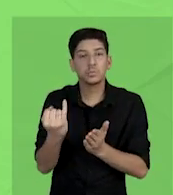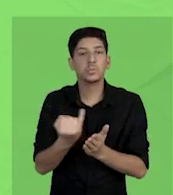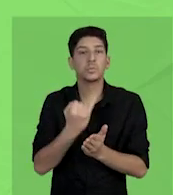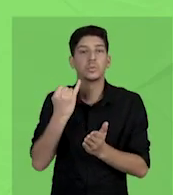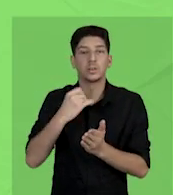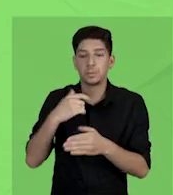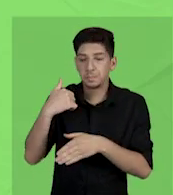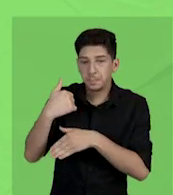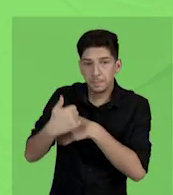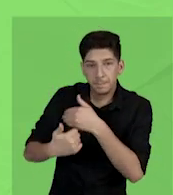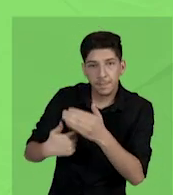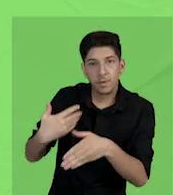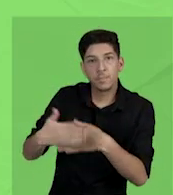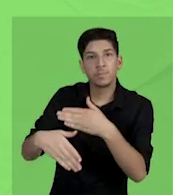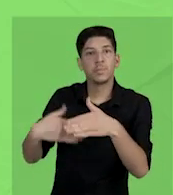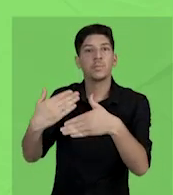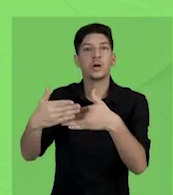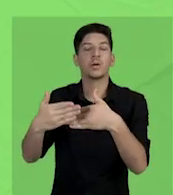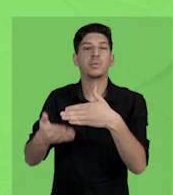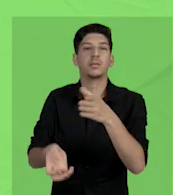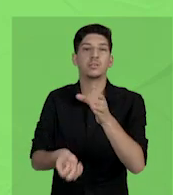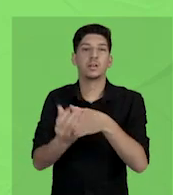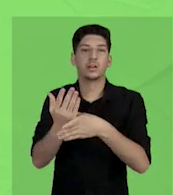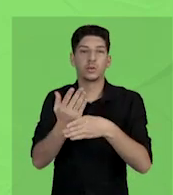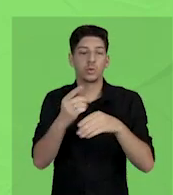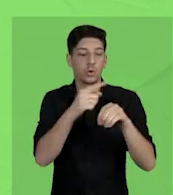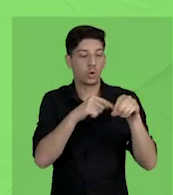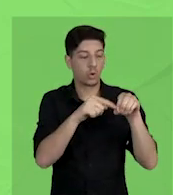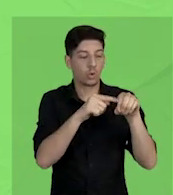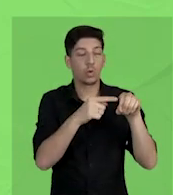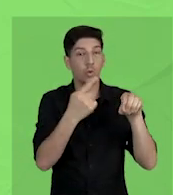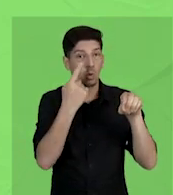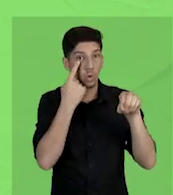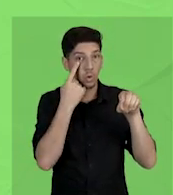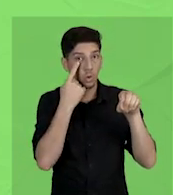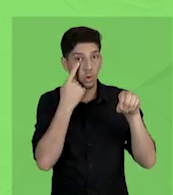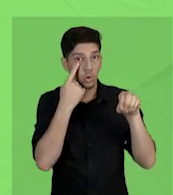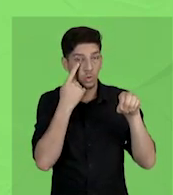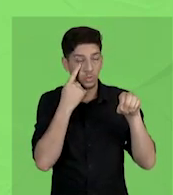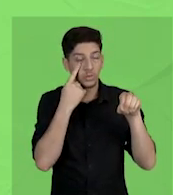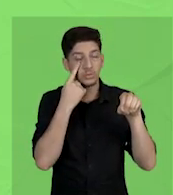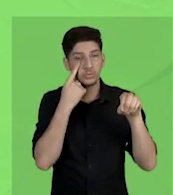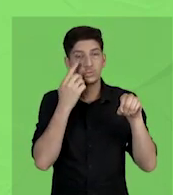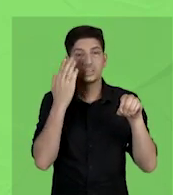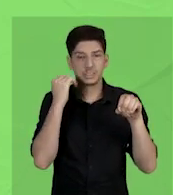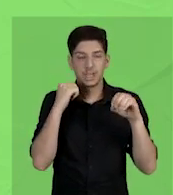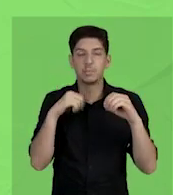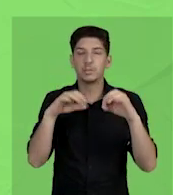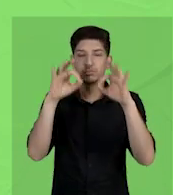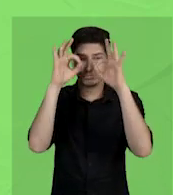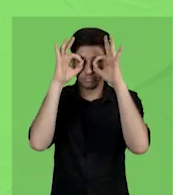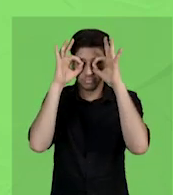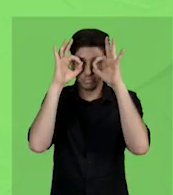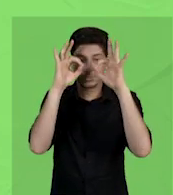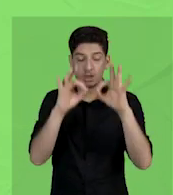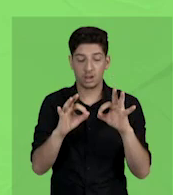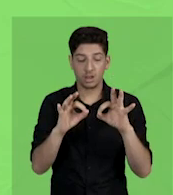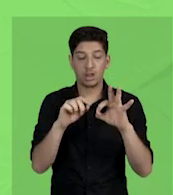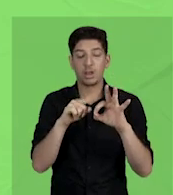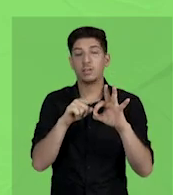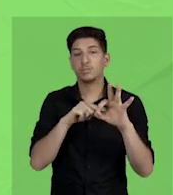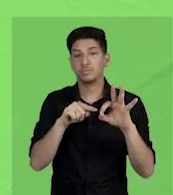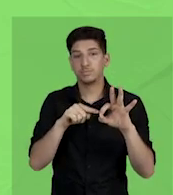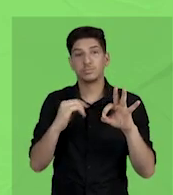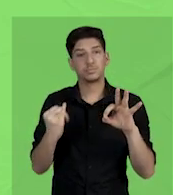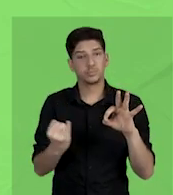processo evolutivo originou o olhozinho, o olho humano como o nosso, né? Nosso par de olhos aqui tão importantes para essa parte sensorial